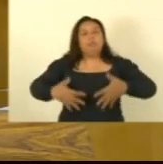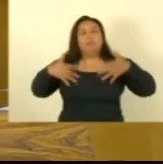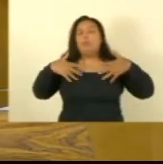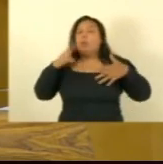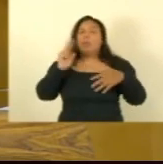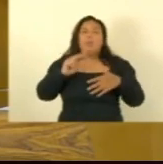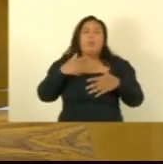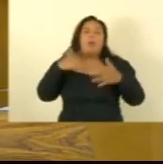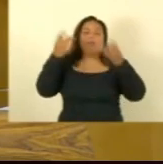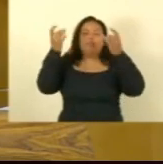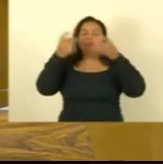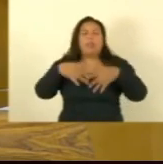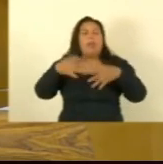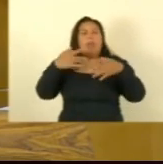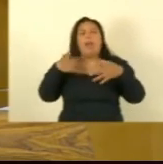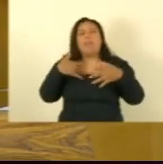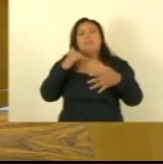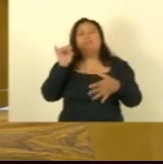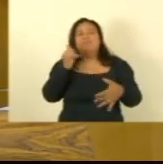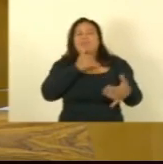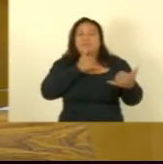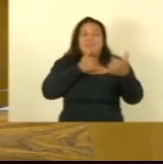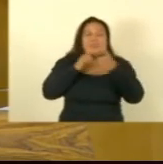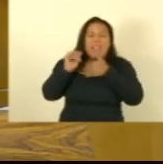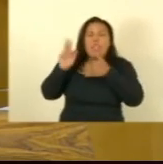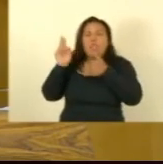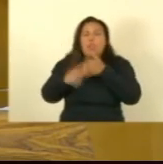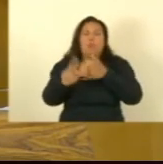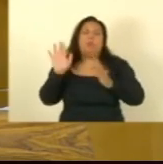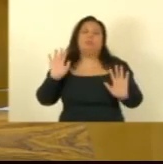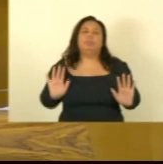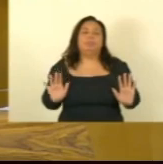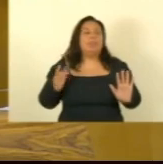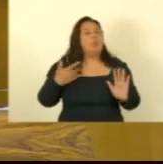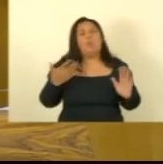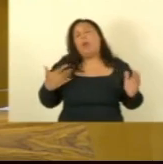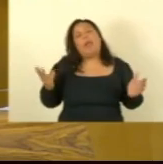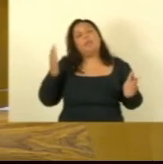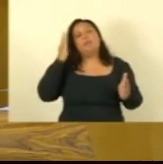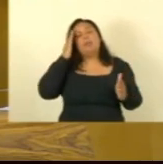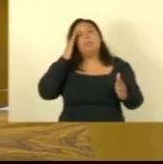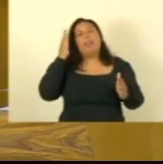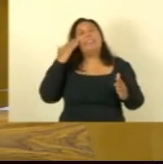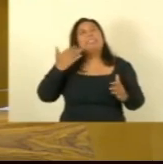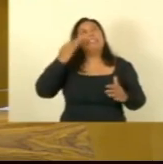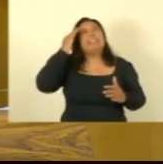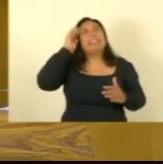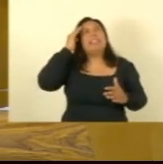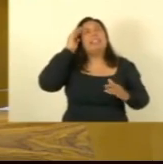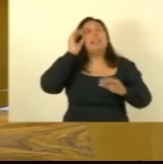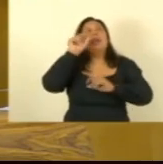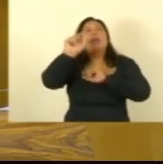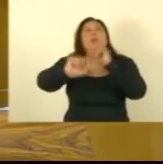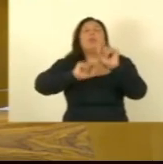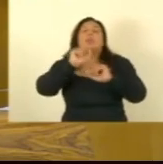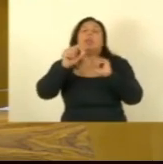deixou entenebrecer, nunca. Não seria demais compreender que, em vez de hospital,